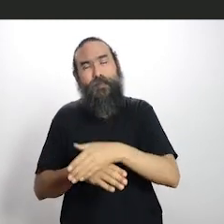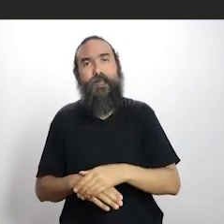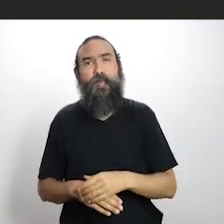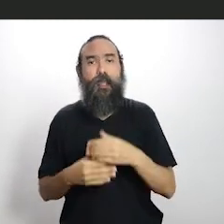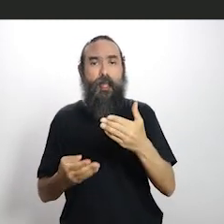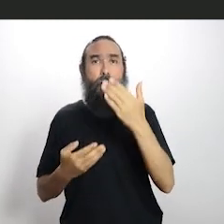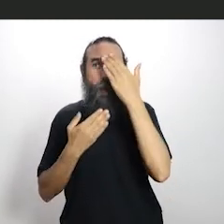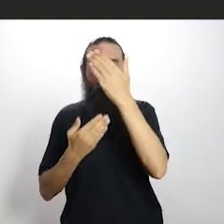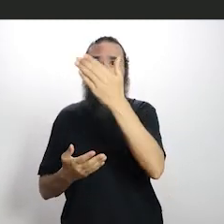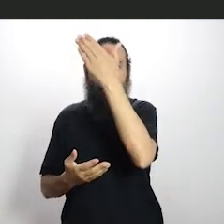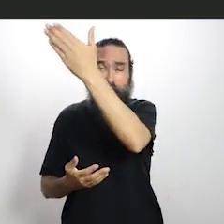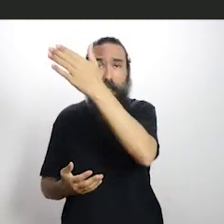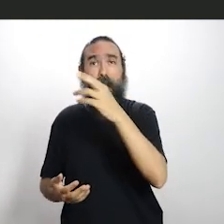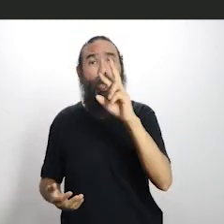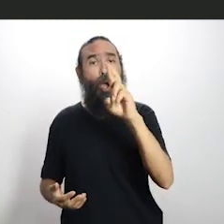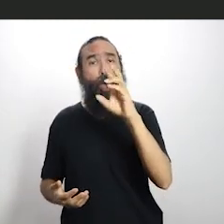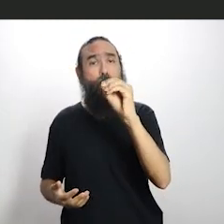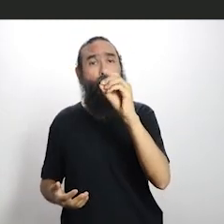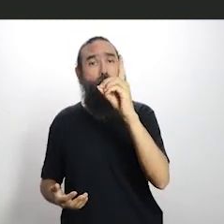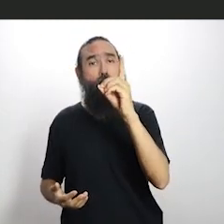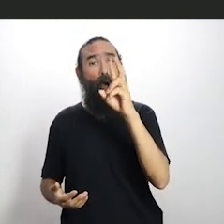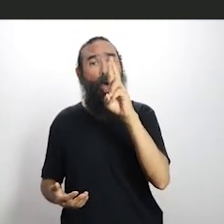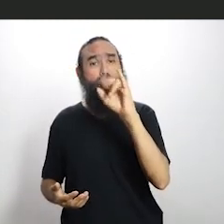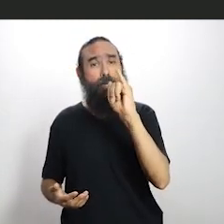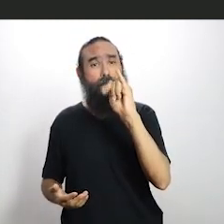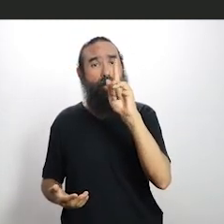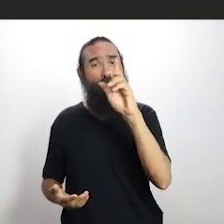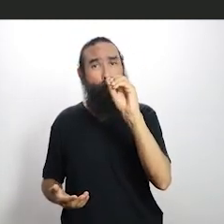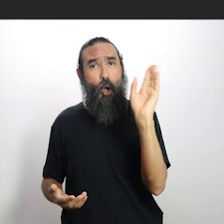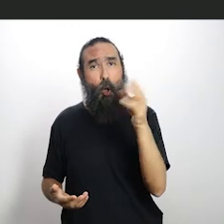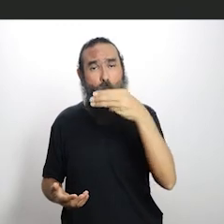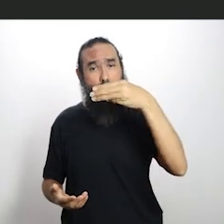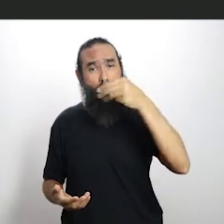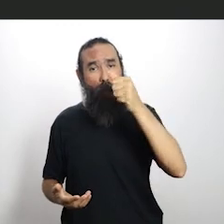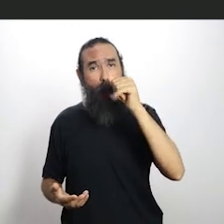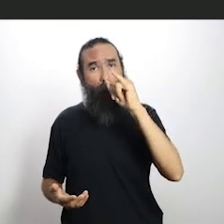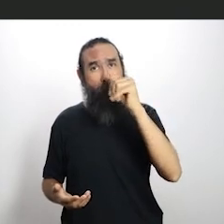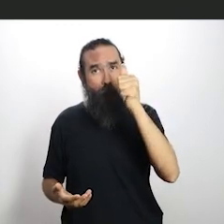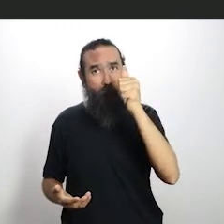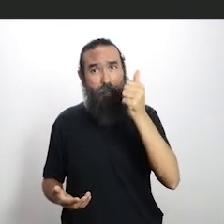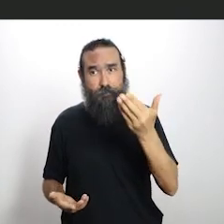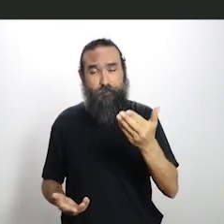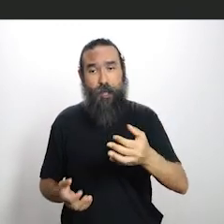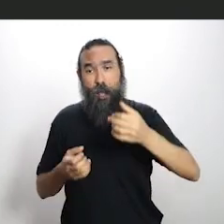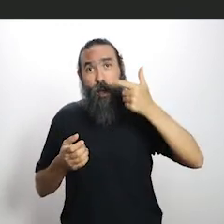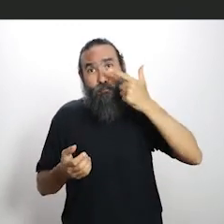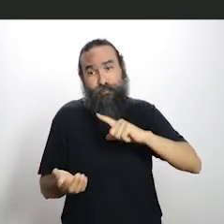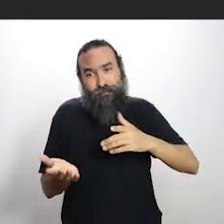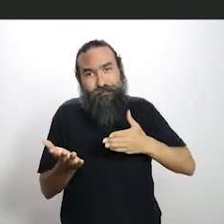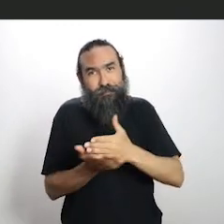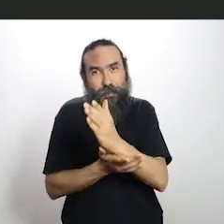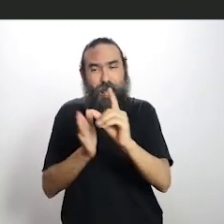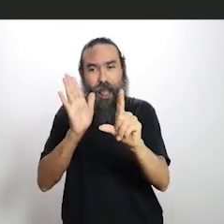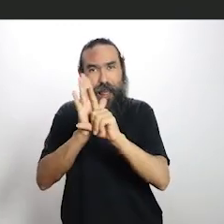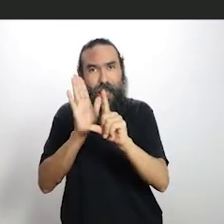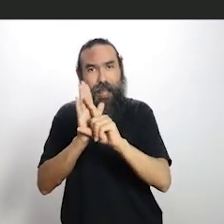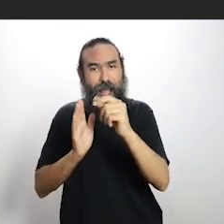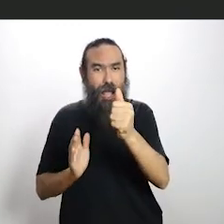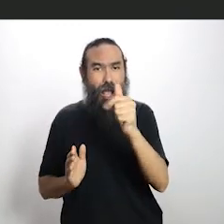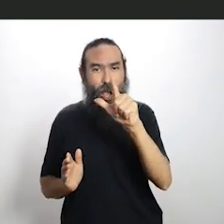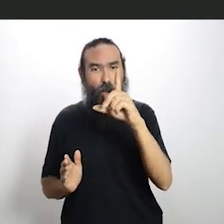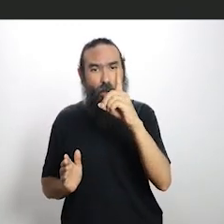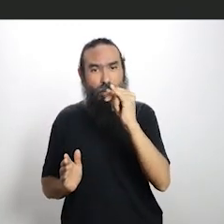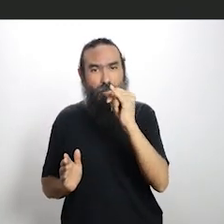aprovação dessa lei então deixo meu abraço a todos vocês já estou aqui alguns minutinhos não um ou dois minutos atrasados já para minha próxima